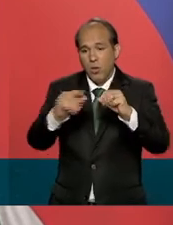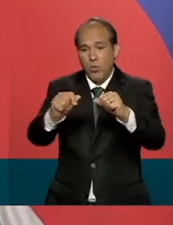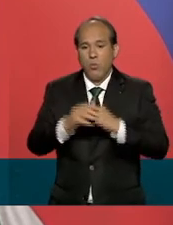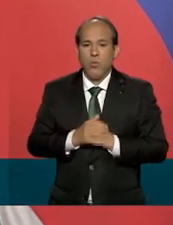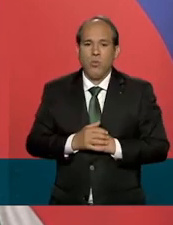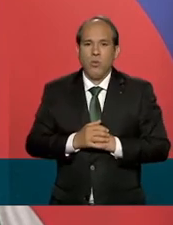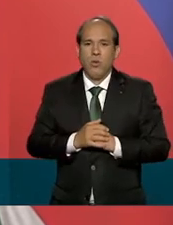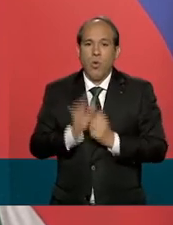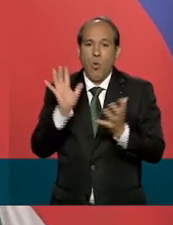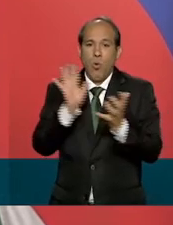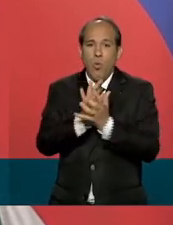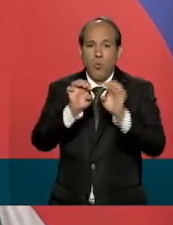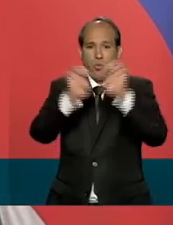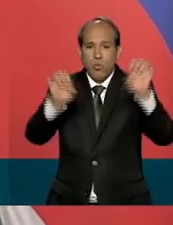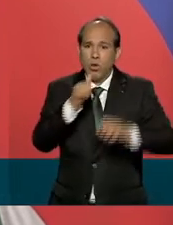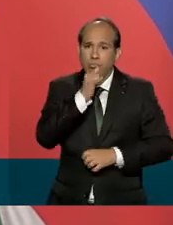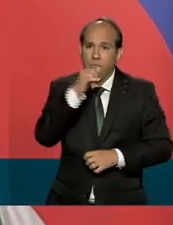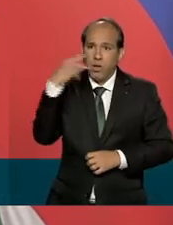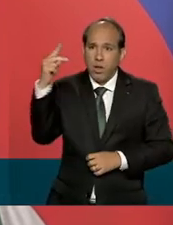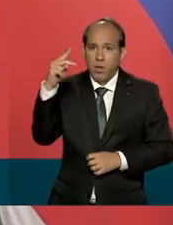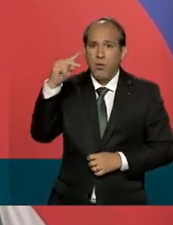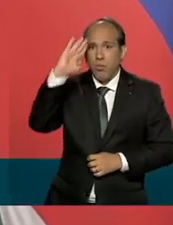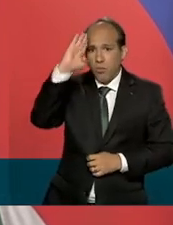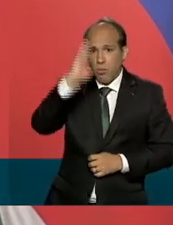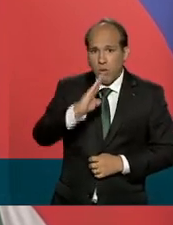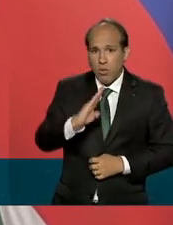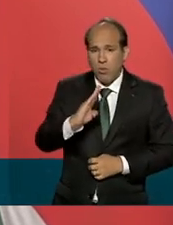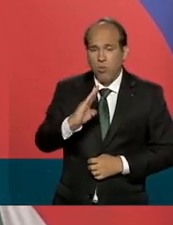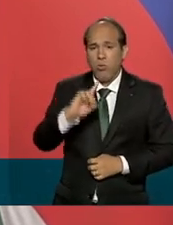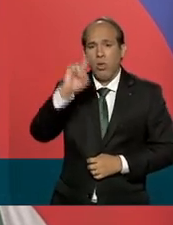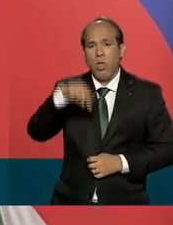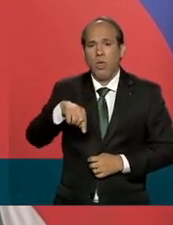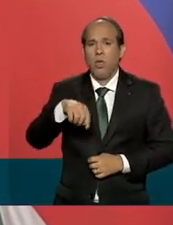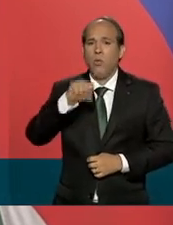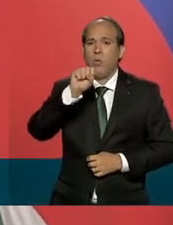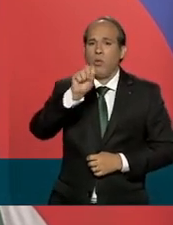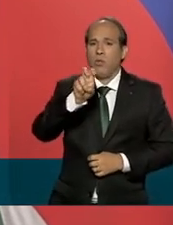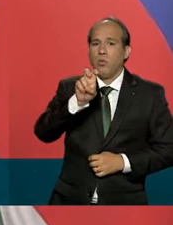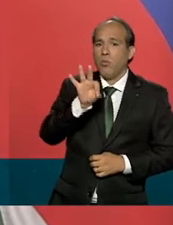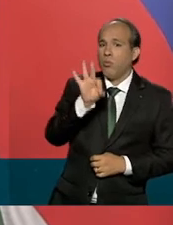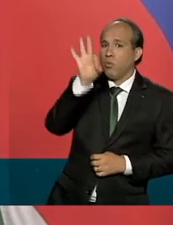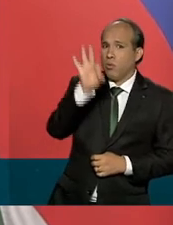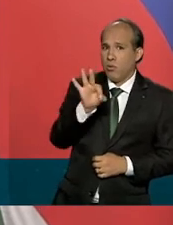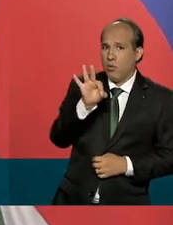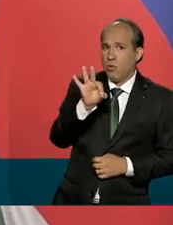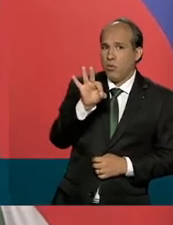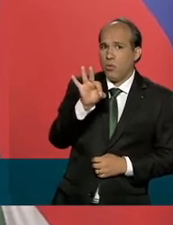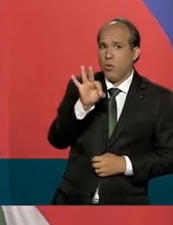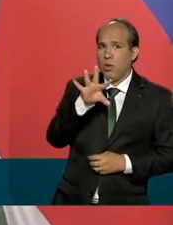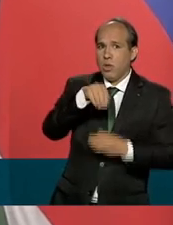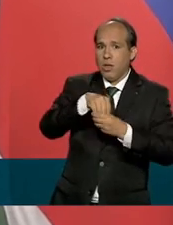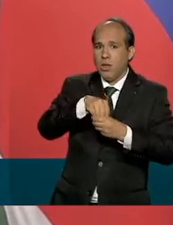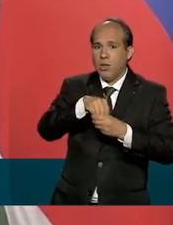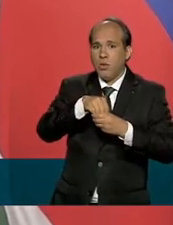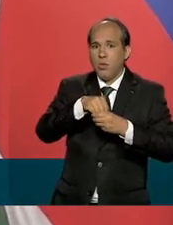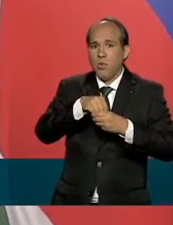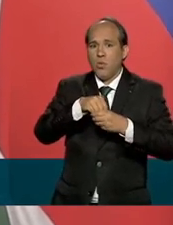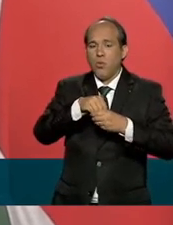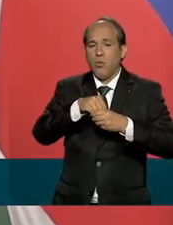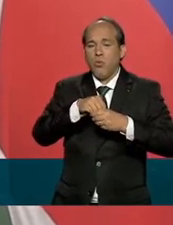matriz energética, elétrica, corresponde a 85% de fontes não